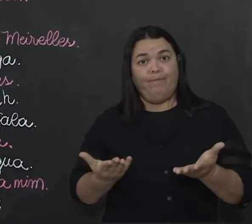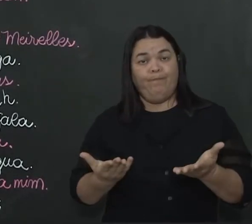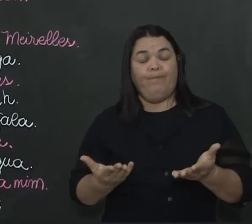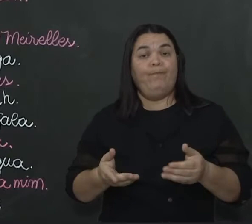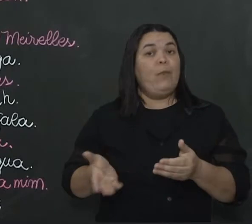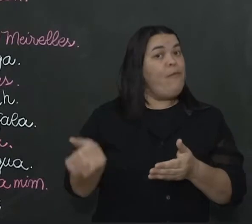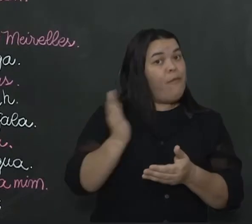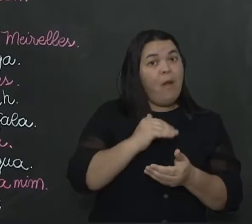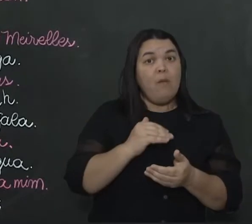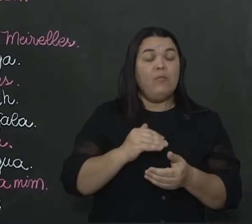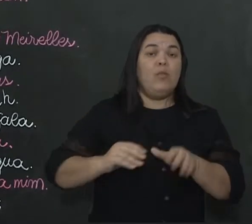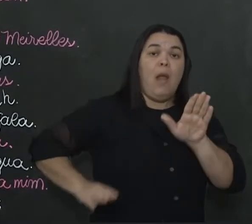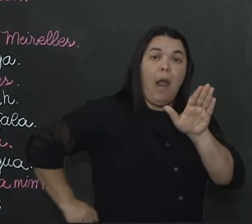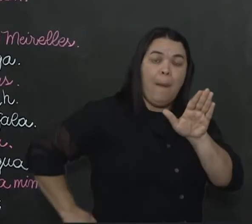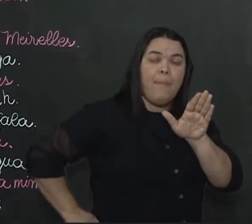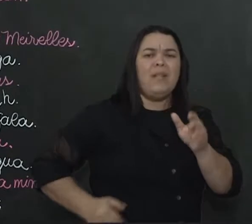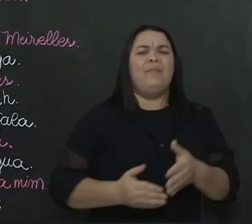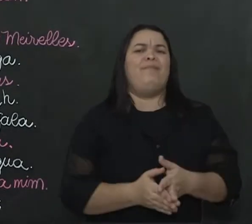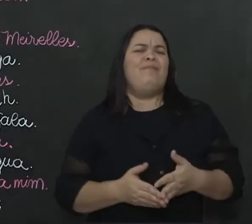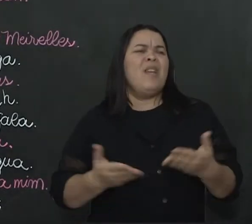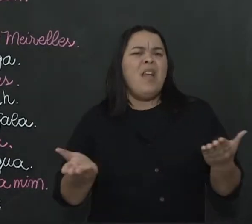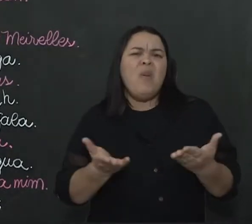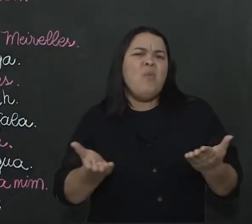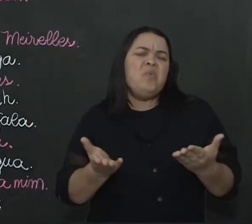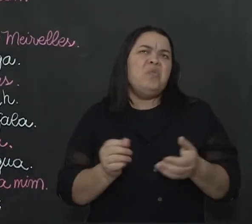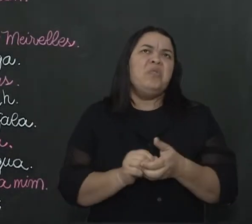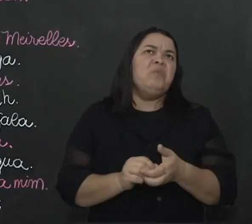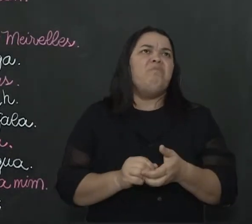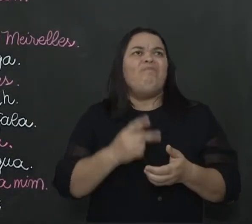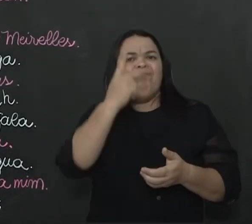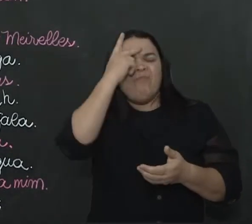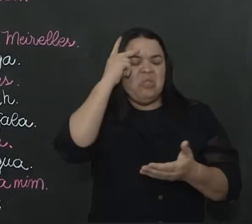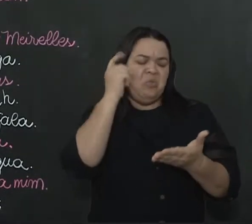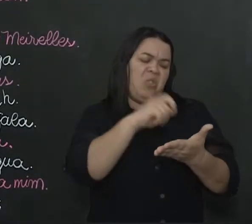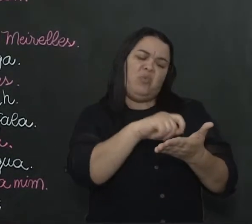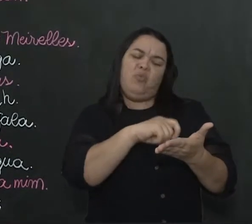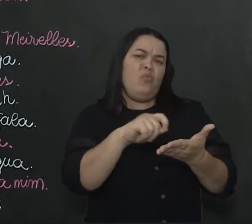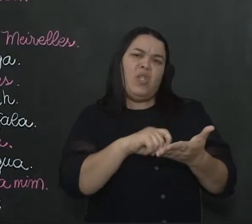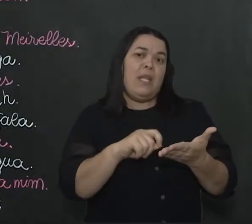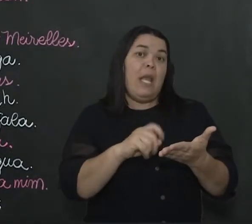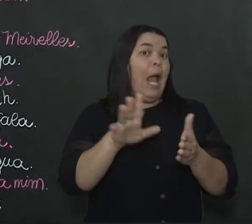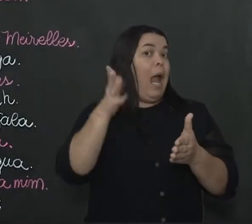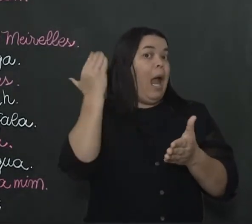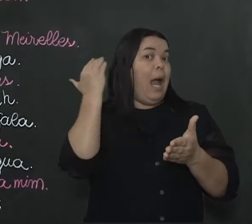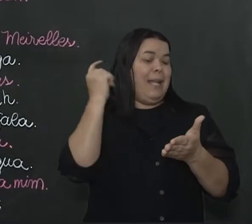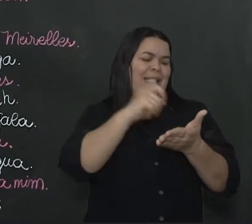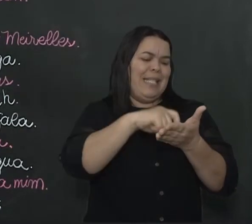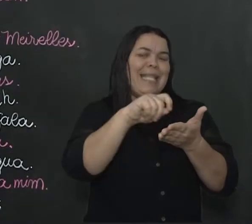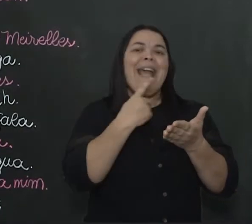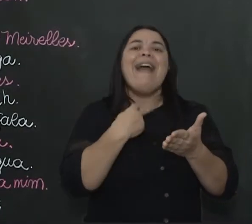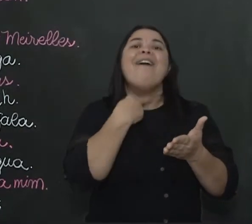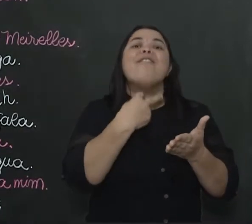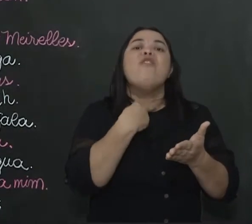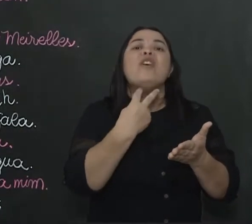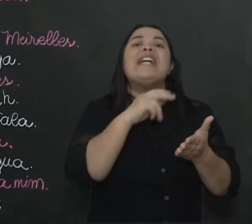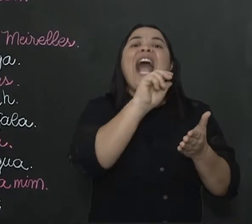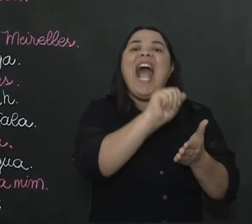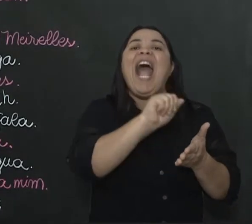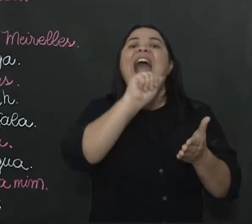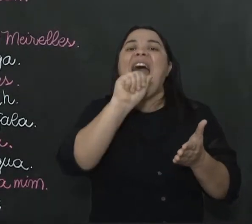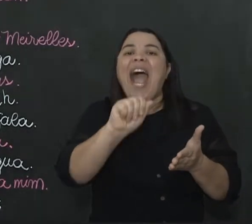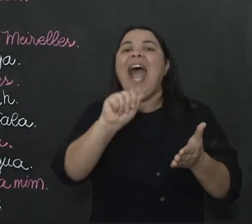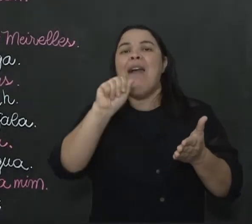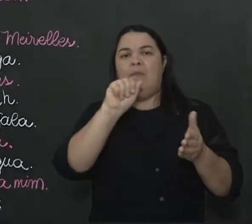à praia. Hoje em dia não é muito costume ler isso com dois As. Antigamente as pessoas liam quando vamos à praia, mas isso se tornou um